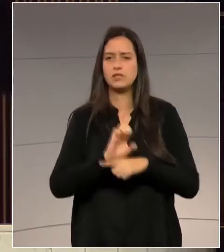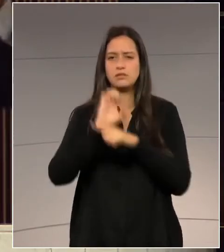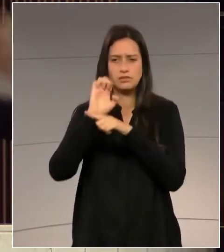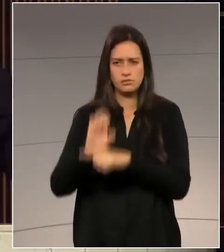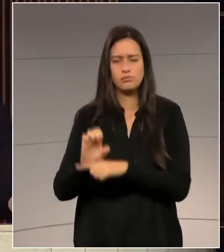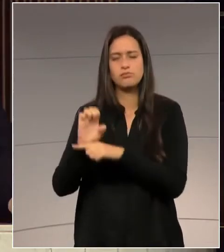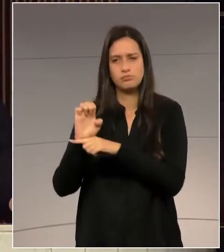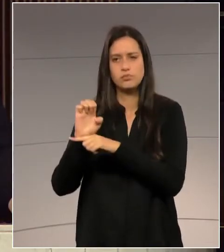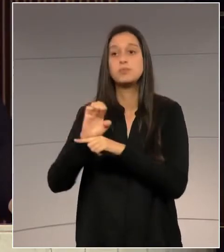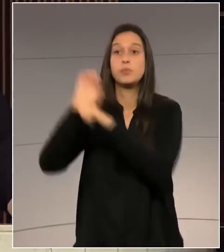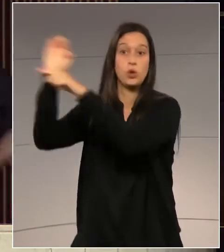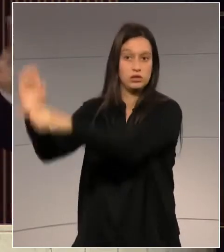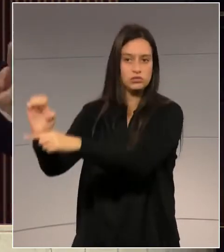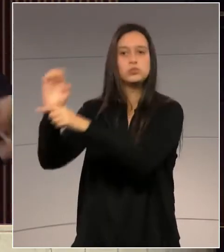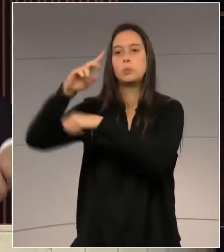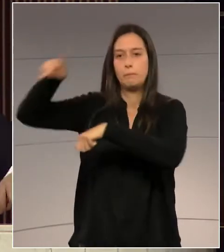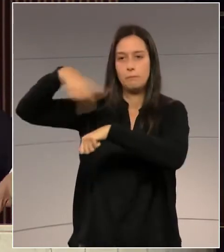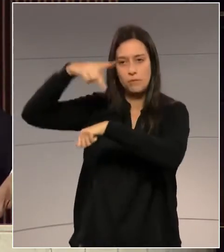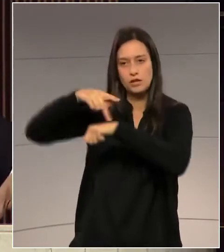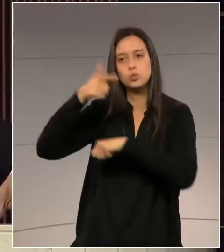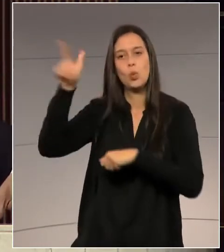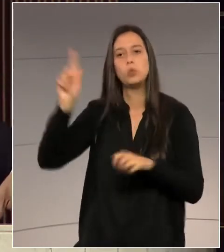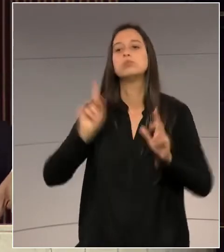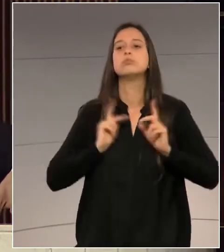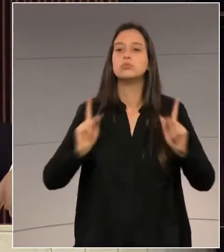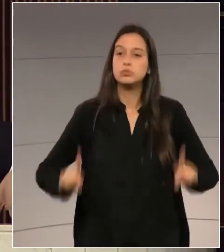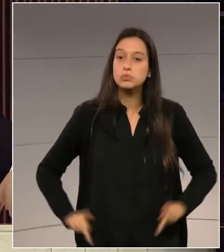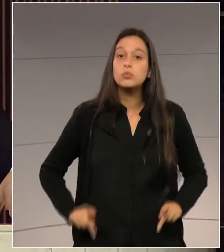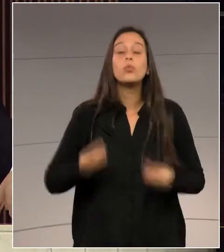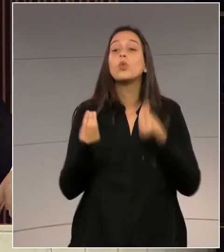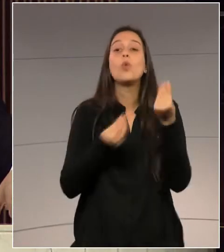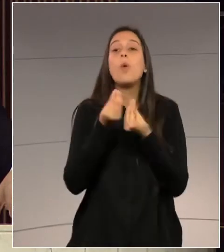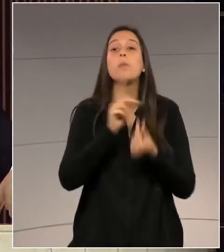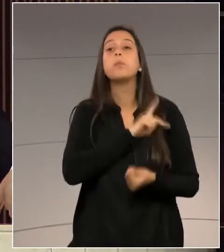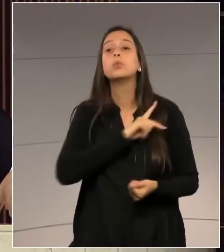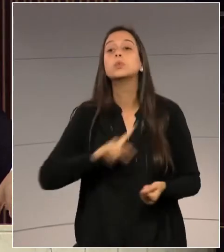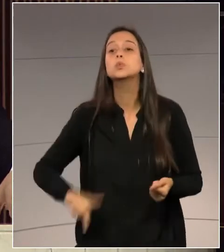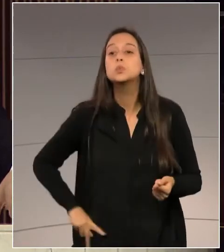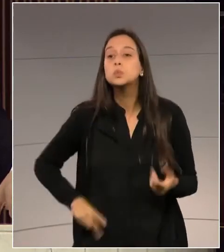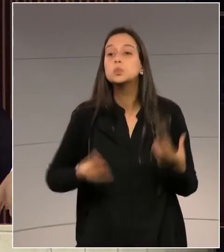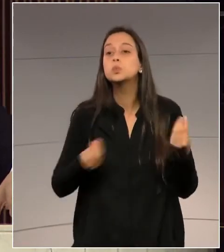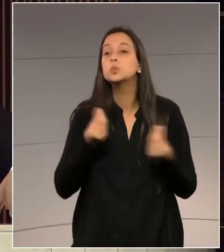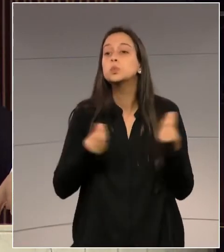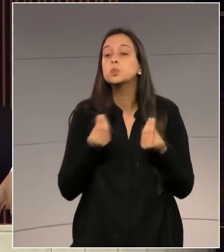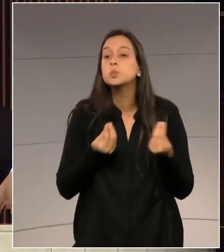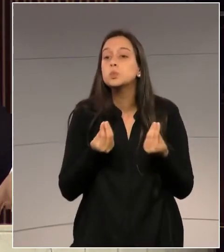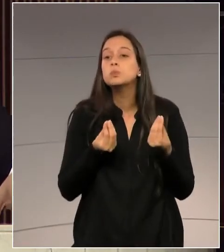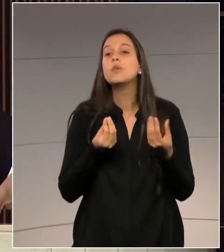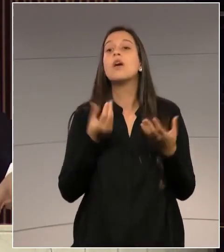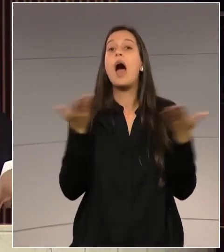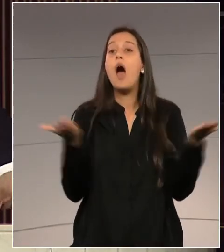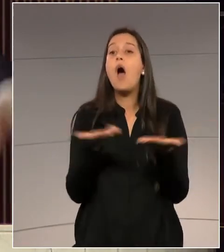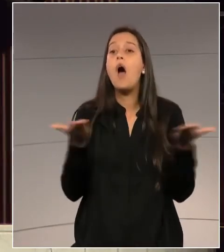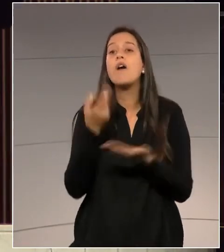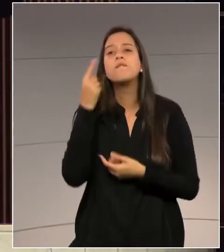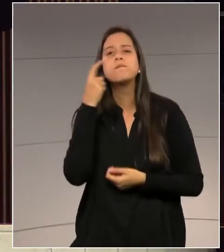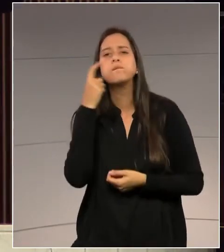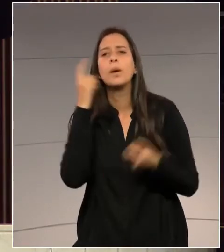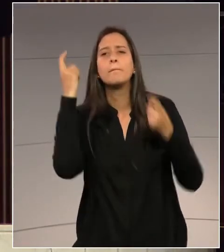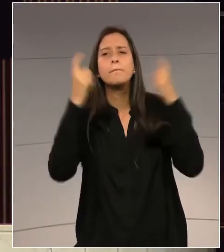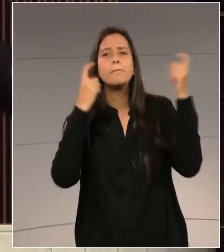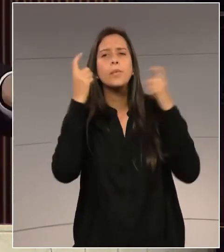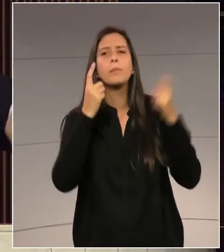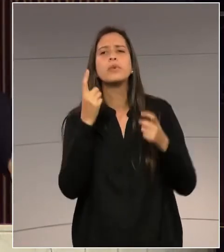postura de presidente e aí a vez de corrigir fica com medo que o outro agora pode mudar o brasil ea